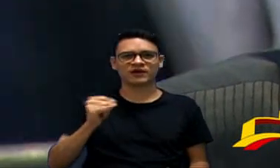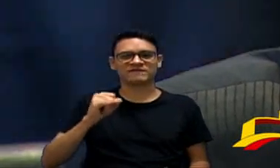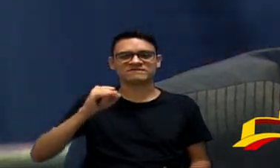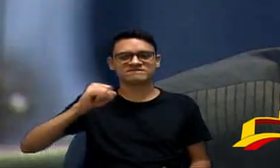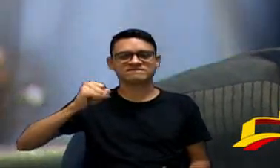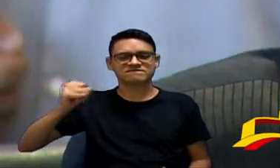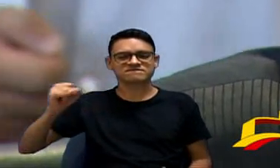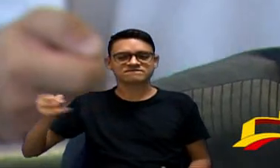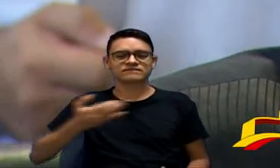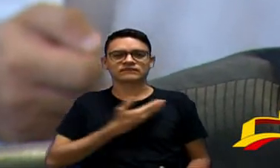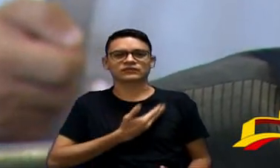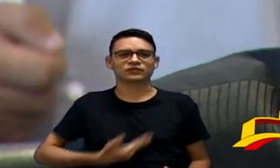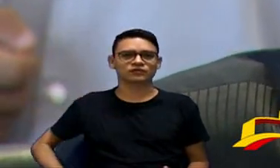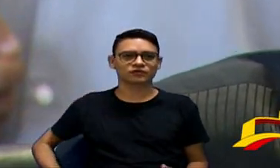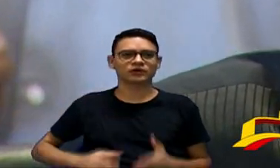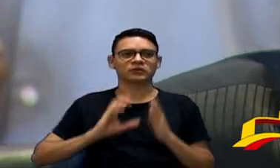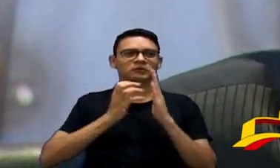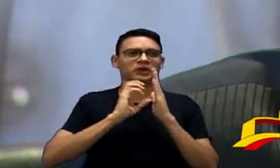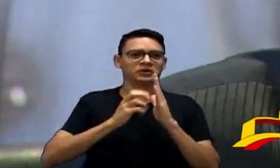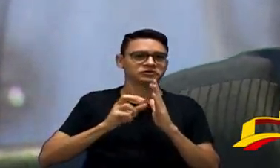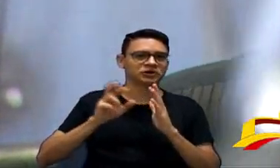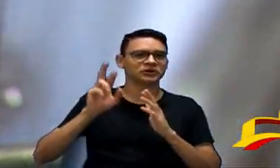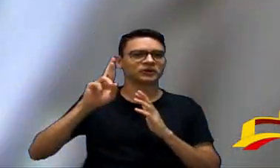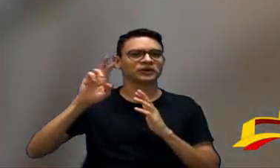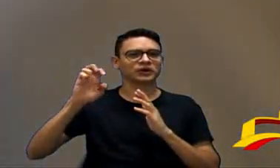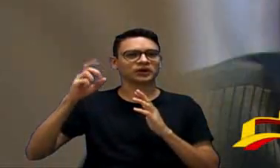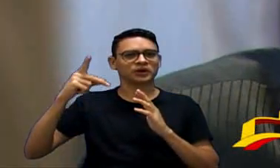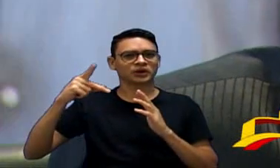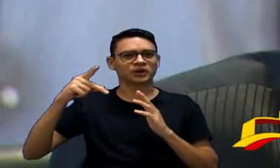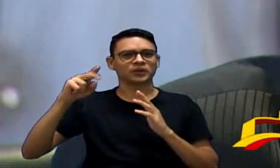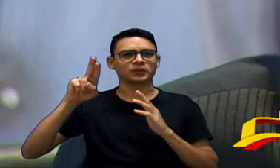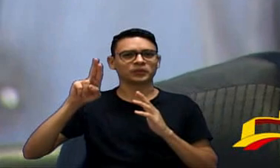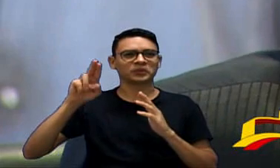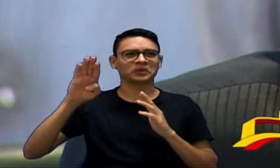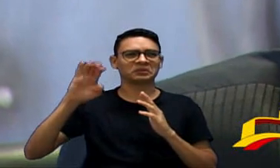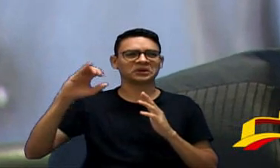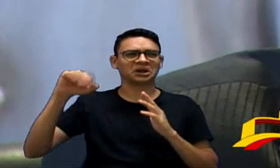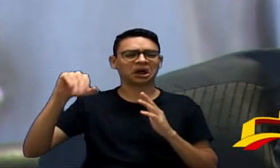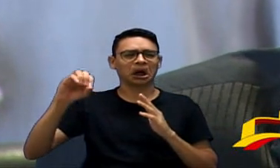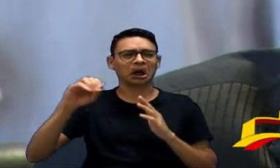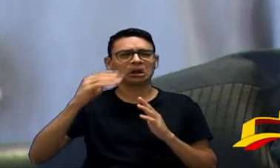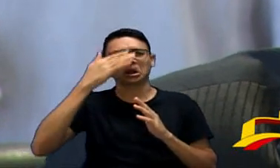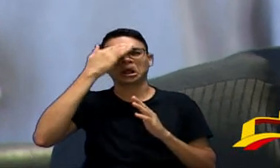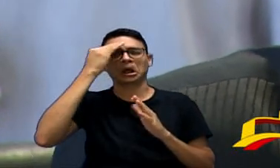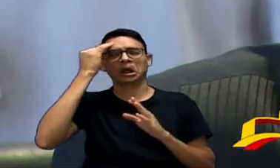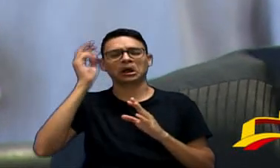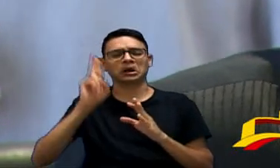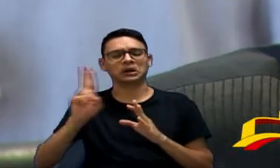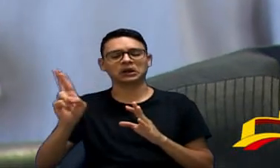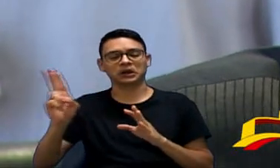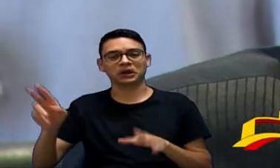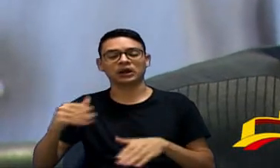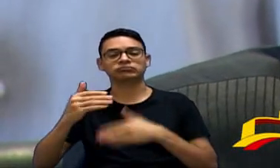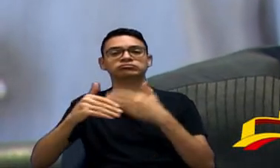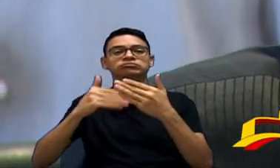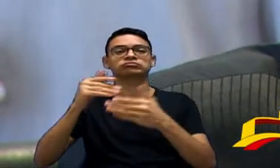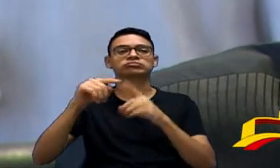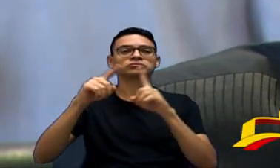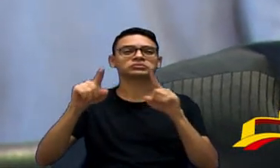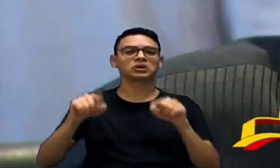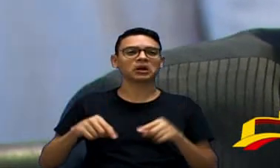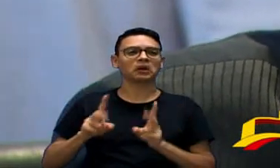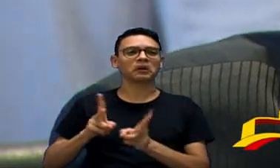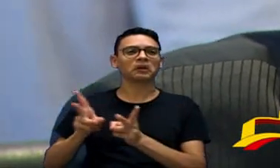hora, um partido aí chamado Republicanos, alguma coisa assim, entendeu? Tinha cargo até a última hora. E,